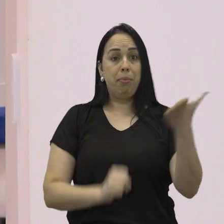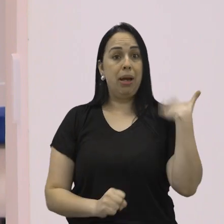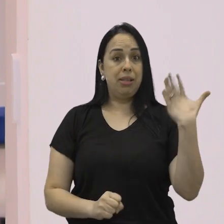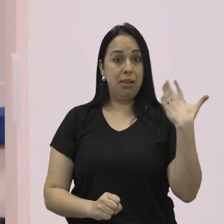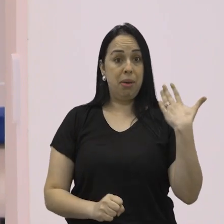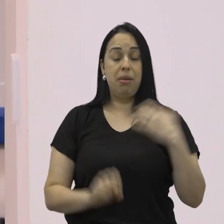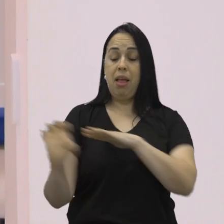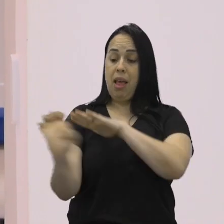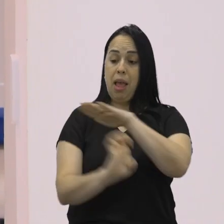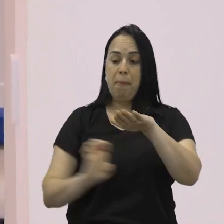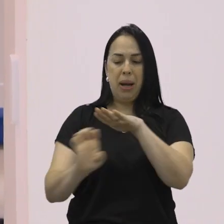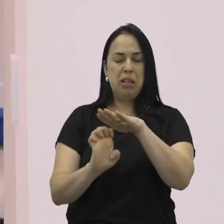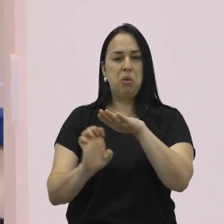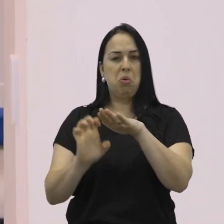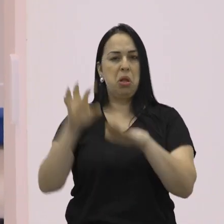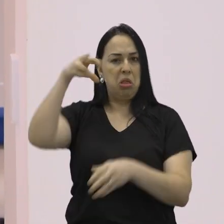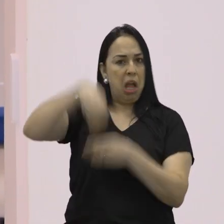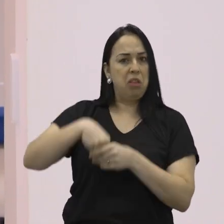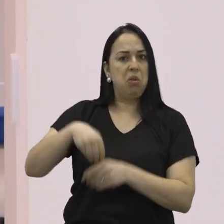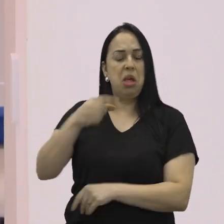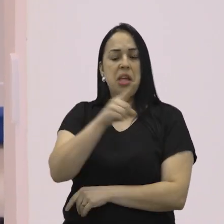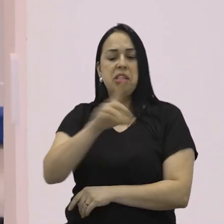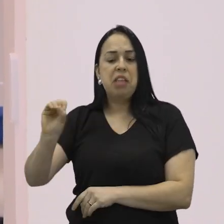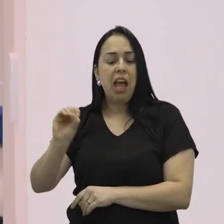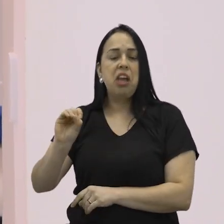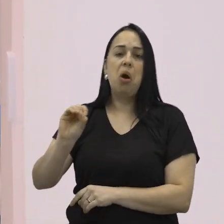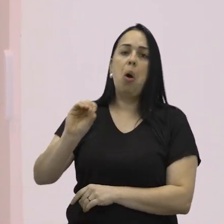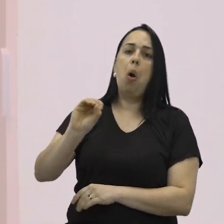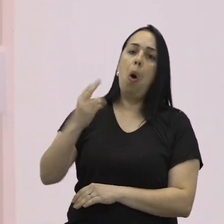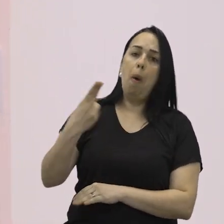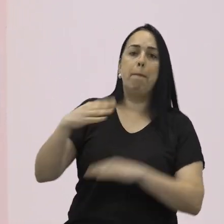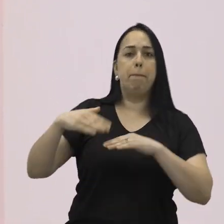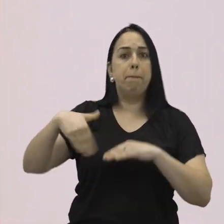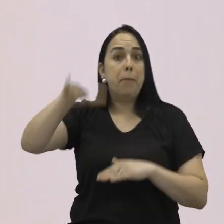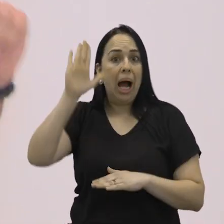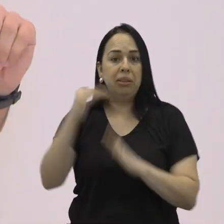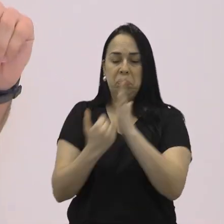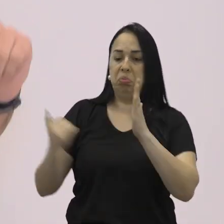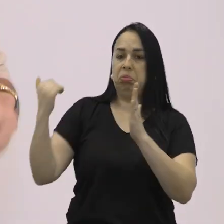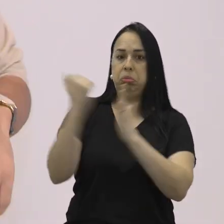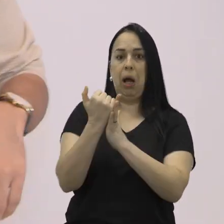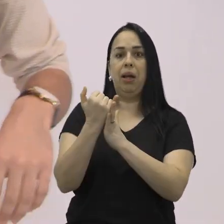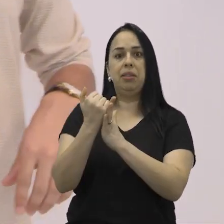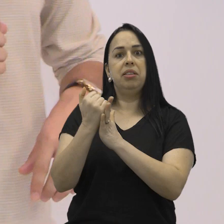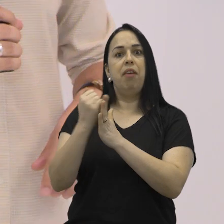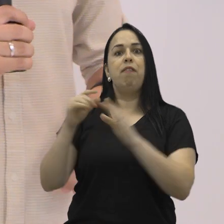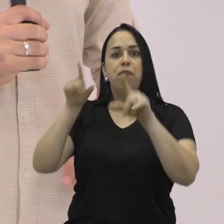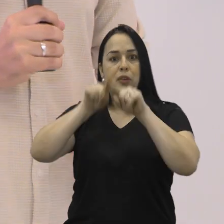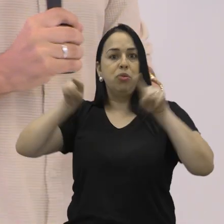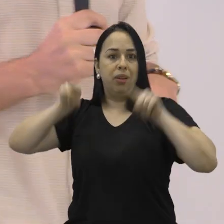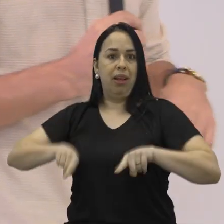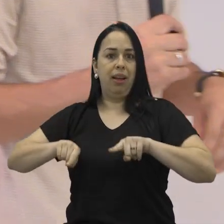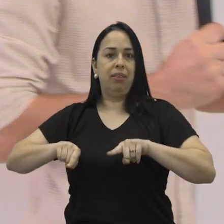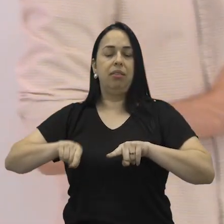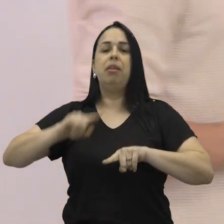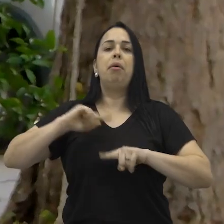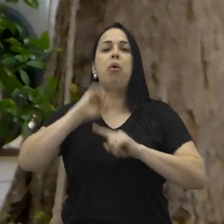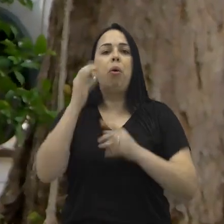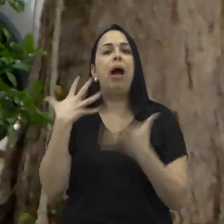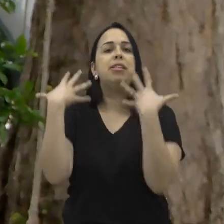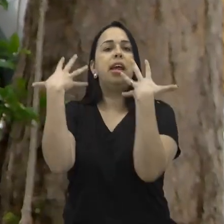2023 empresas com 100 ou mais funcionários adotaram pelo menos uma iniciativa ou prática